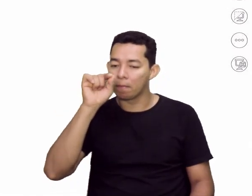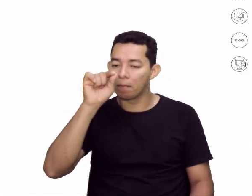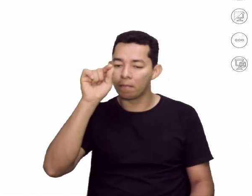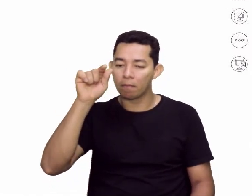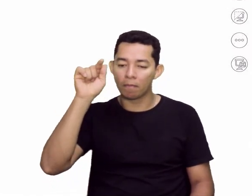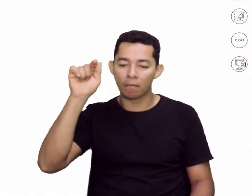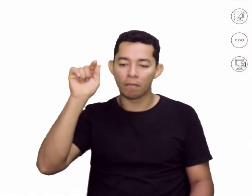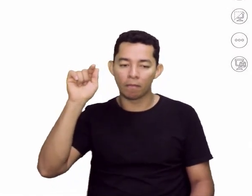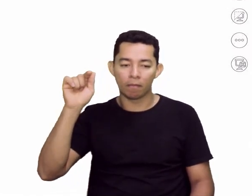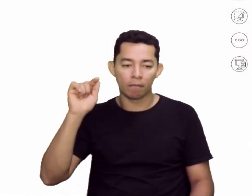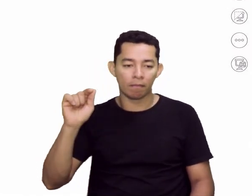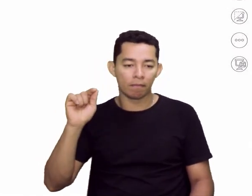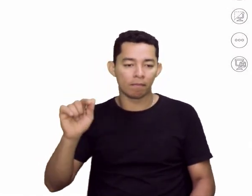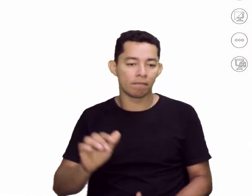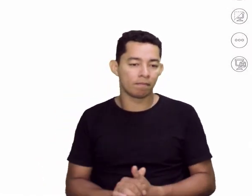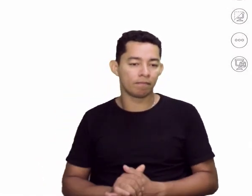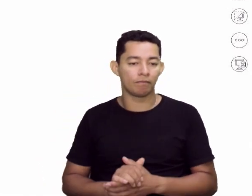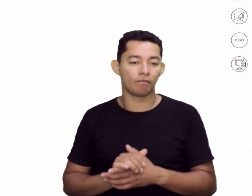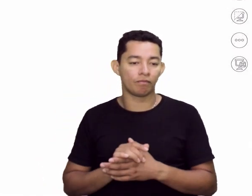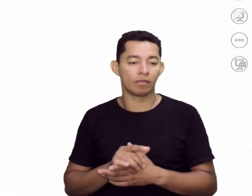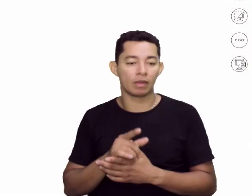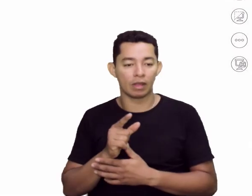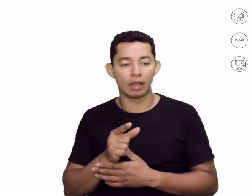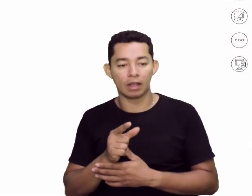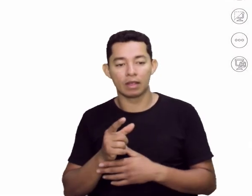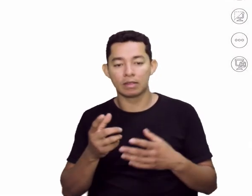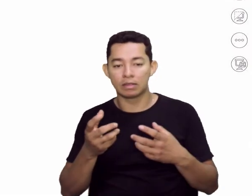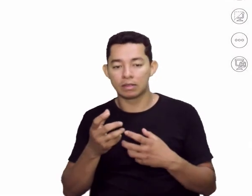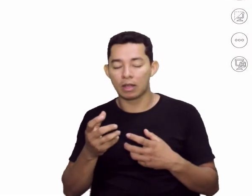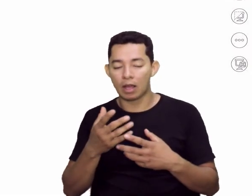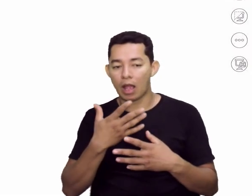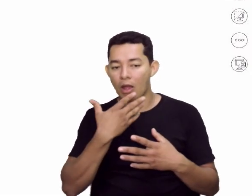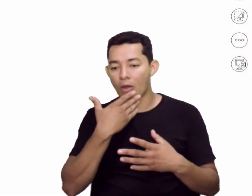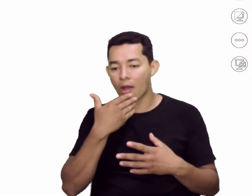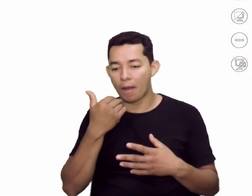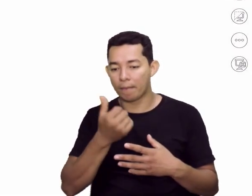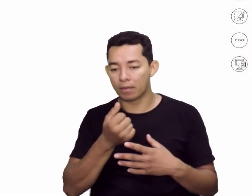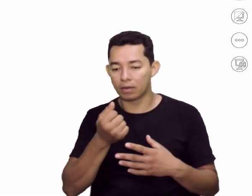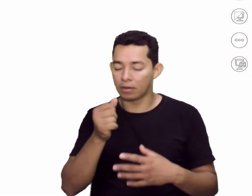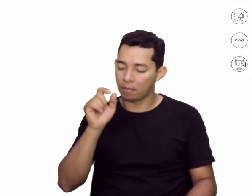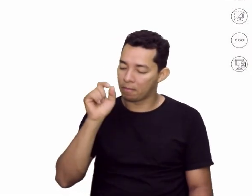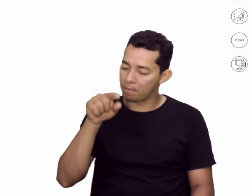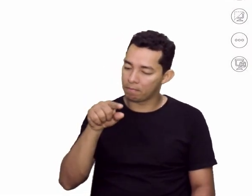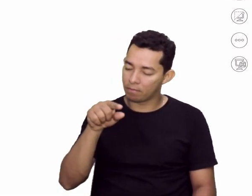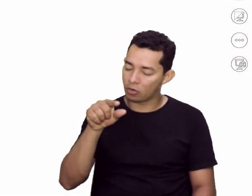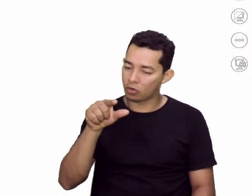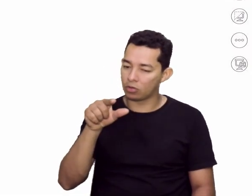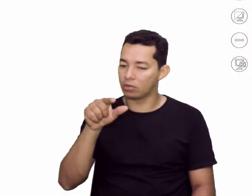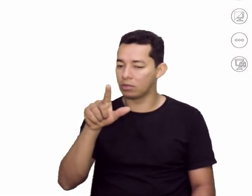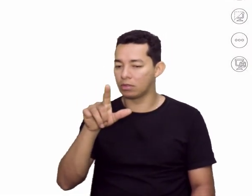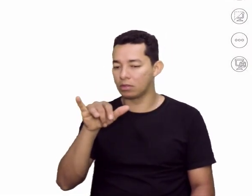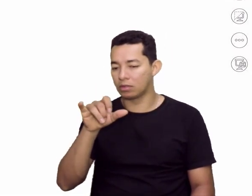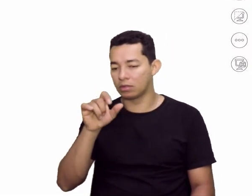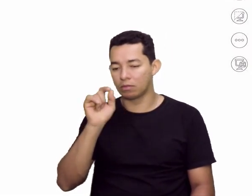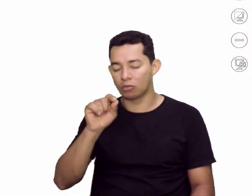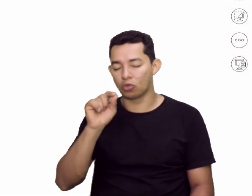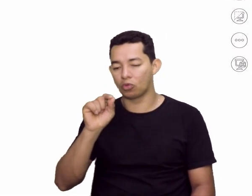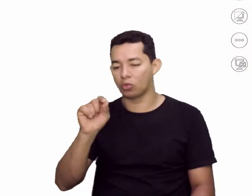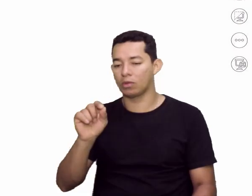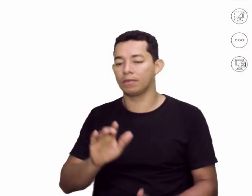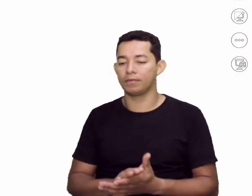ideia que ele administrou aí, que ele melhorou do pontilhismo, né? Que é um segmento